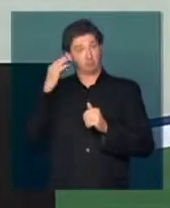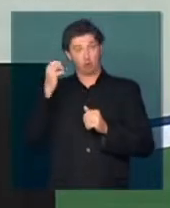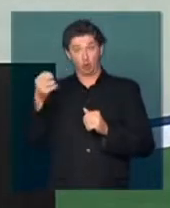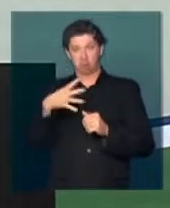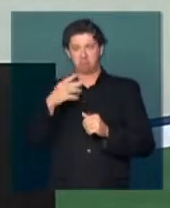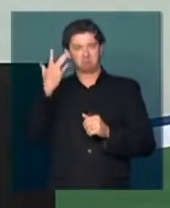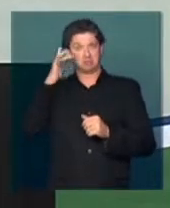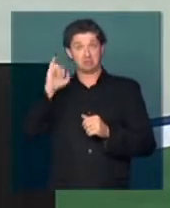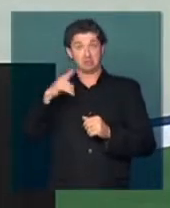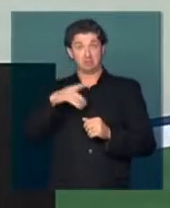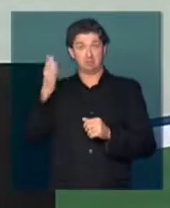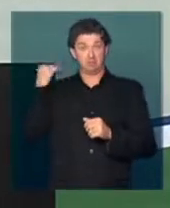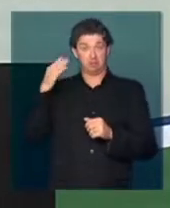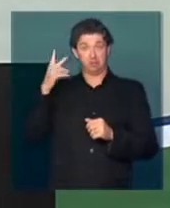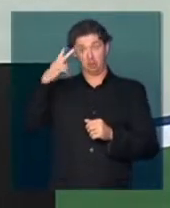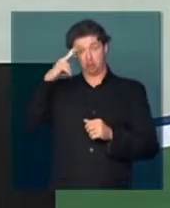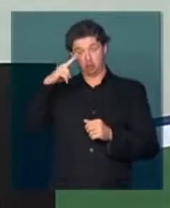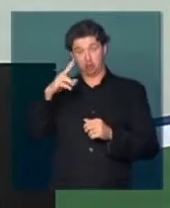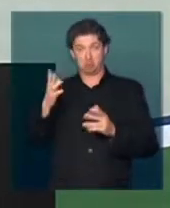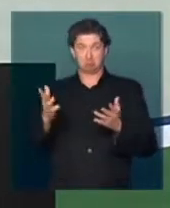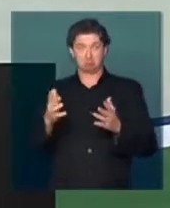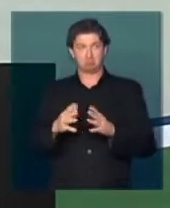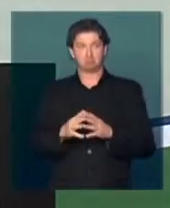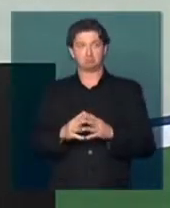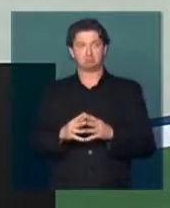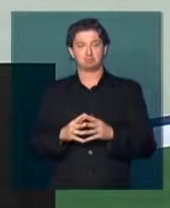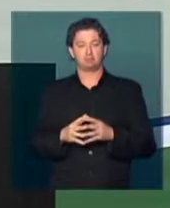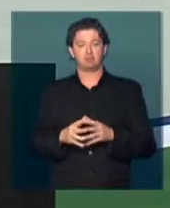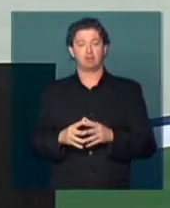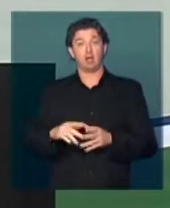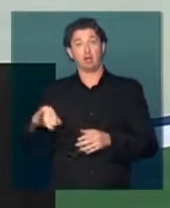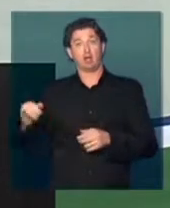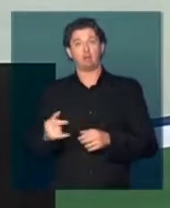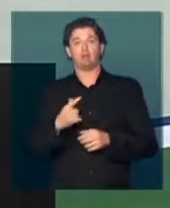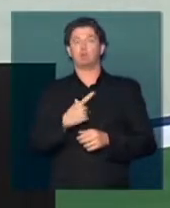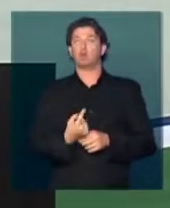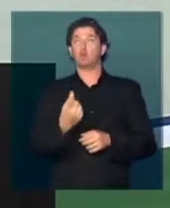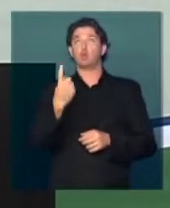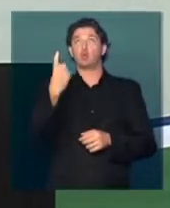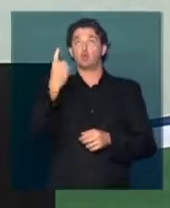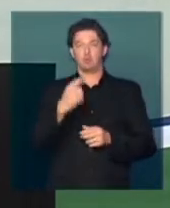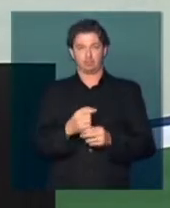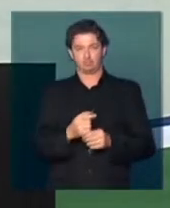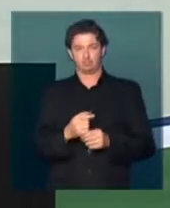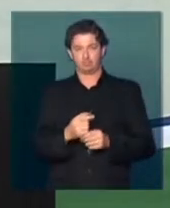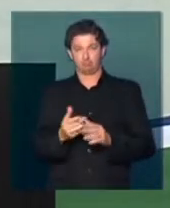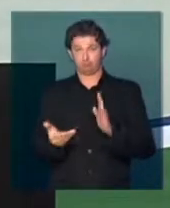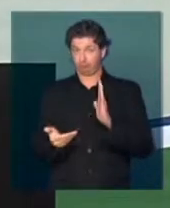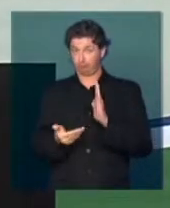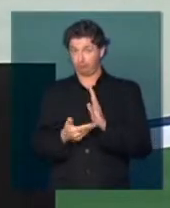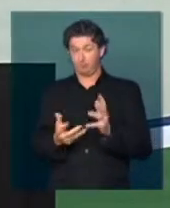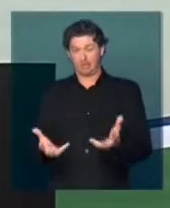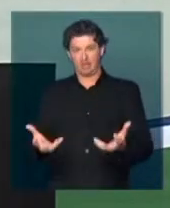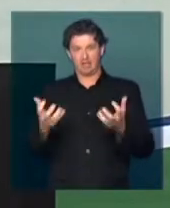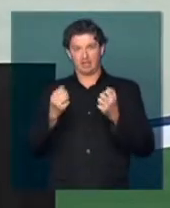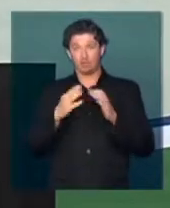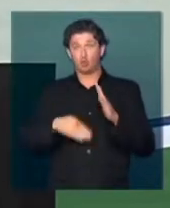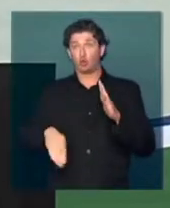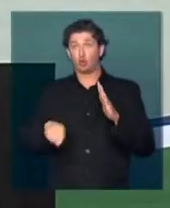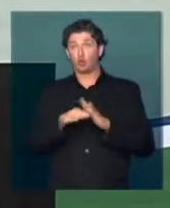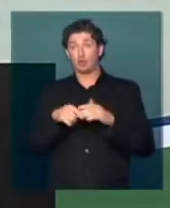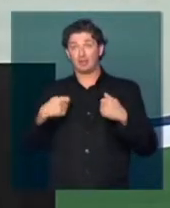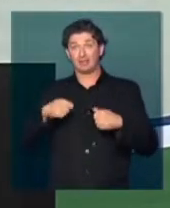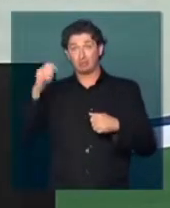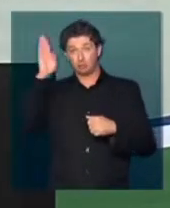sei se já houve isso antes na história da Câmara Federal, dá uma oportunidade ímpar daquela casa que recebe todas as demandas